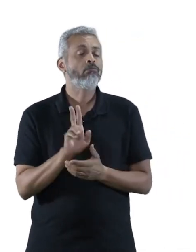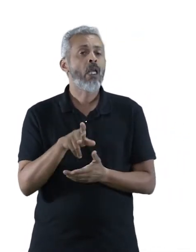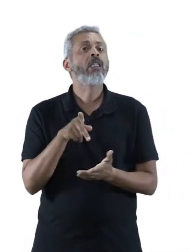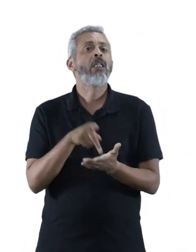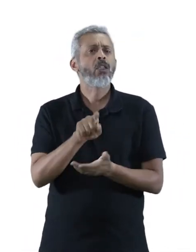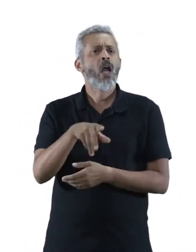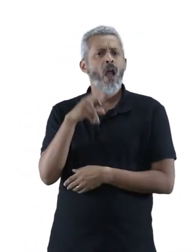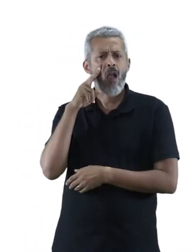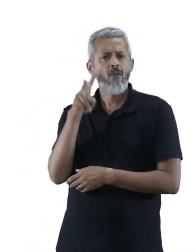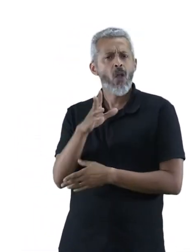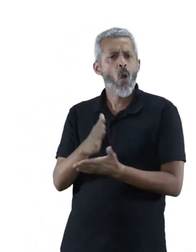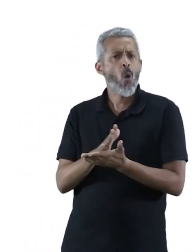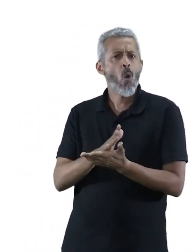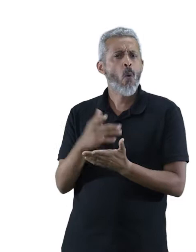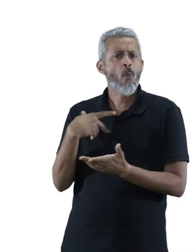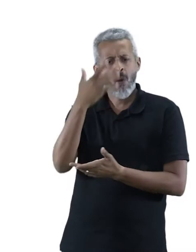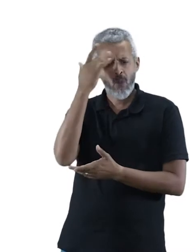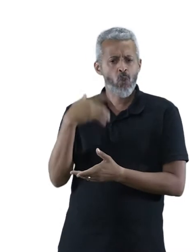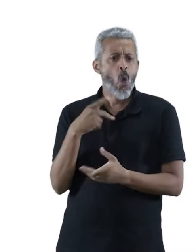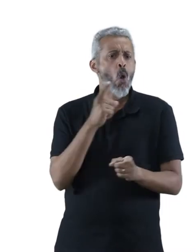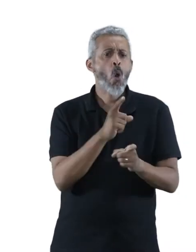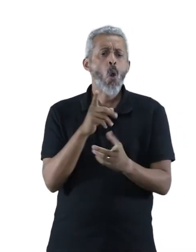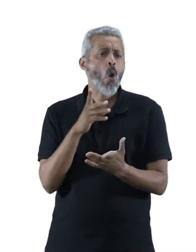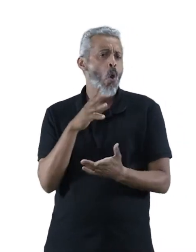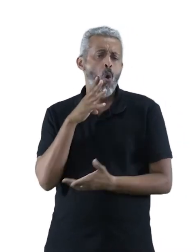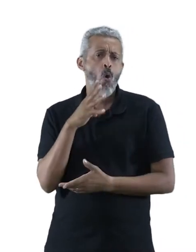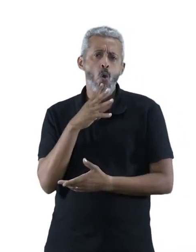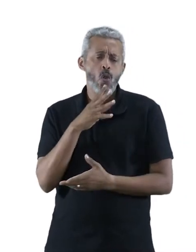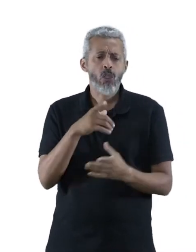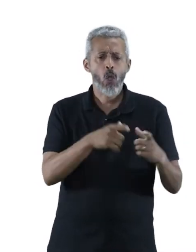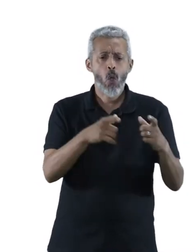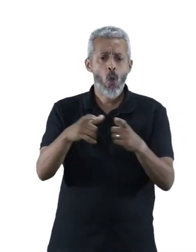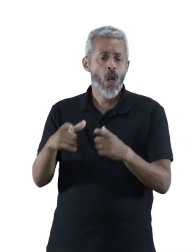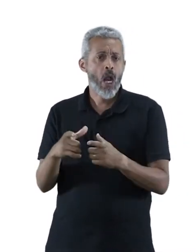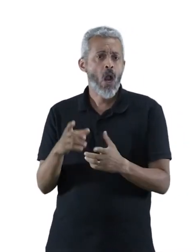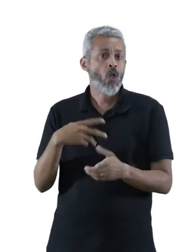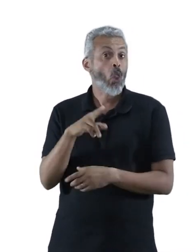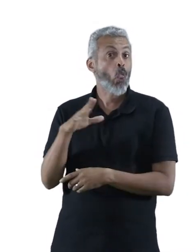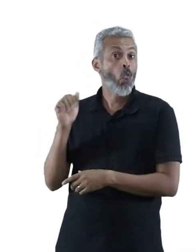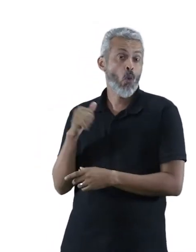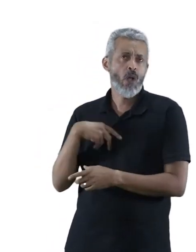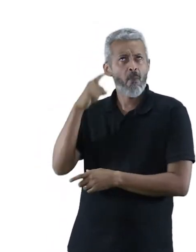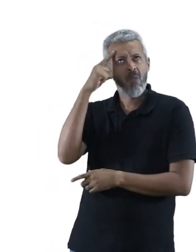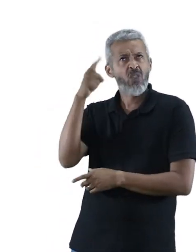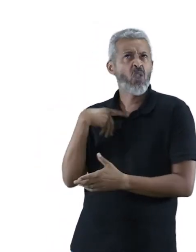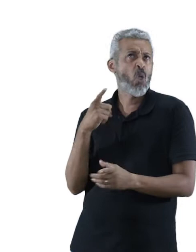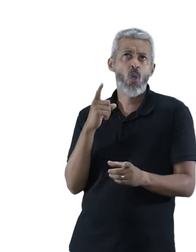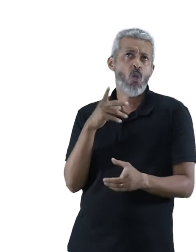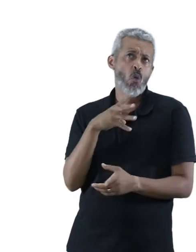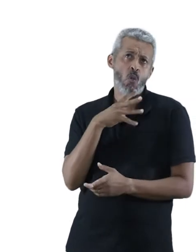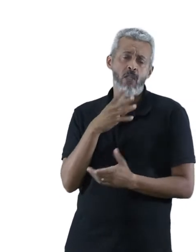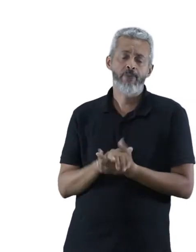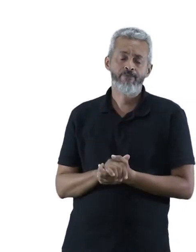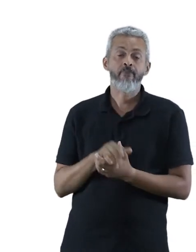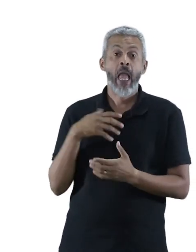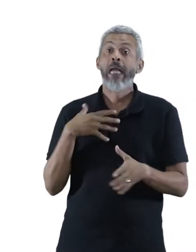certamente vocês já viram muita gente conhecendo locais que nunca pensaram em conhecer. Essa dinâmica é uma dinâmica muito importante. E